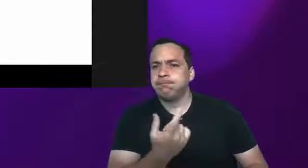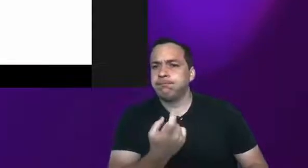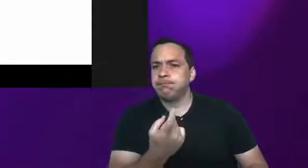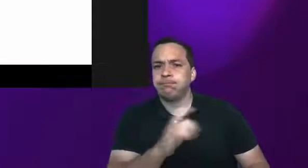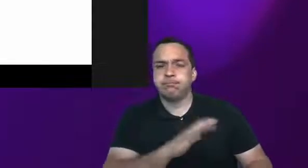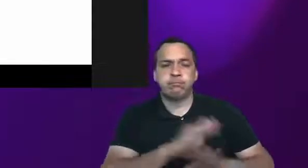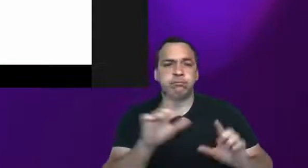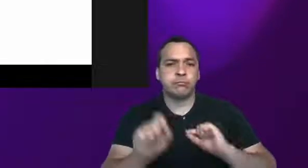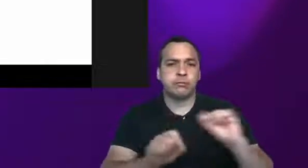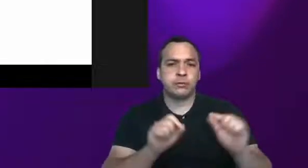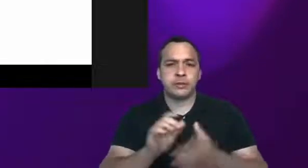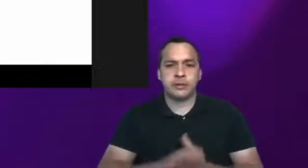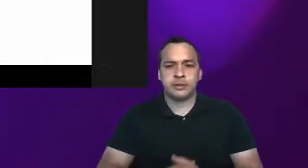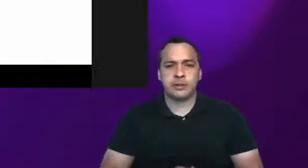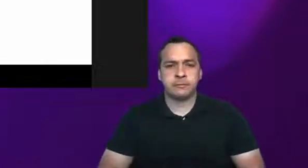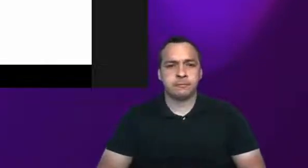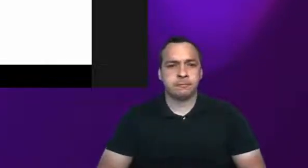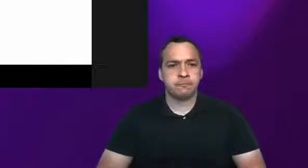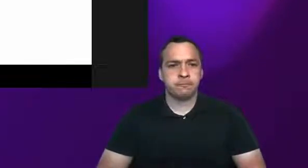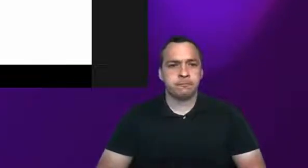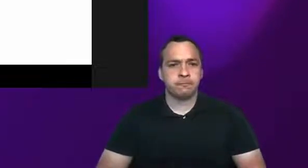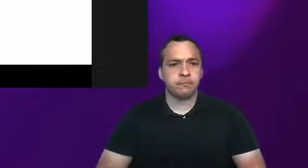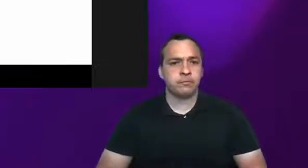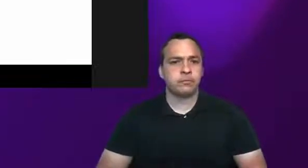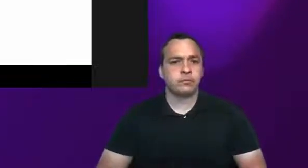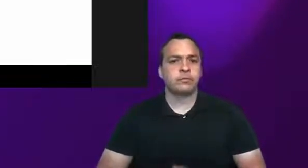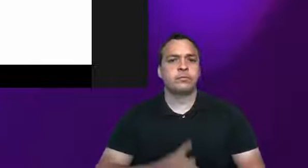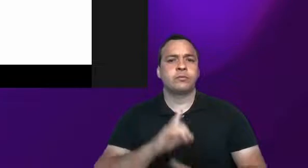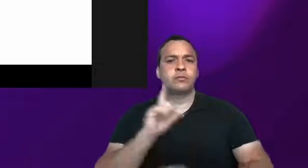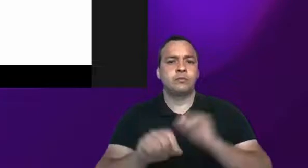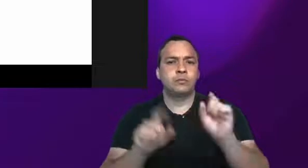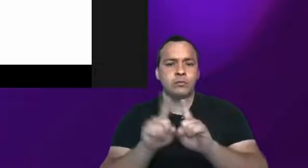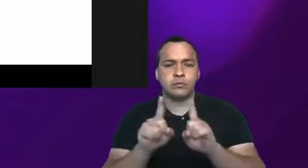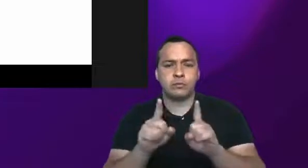E então, efetivamente, propusemos para transplante hepático com fígado